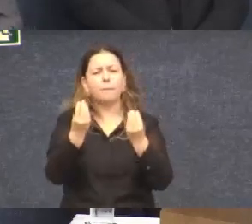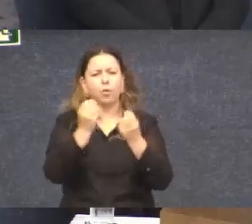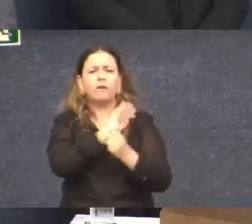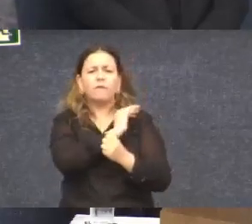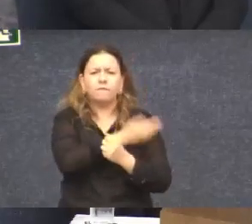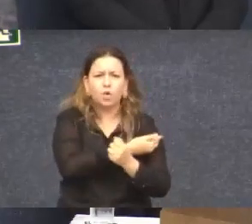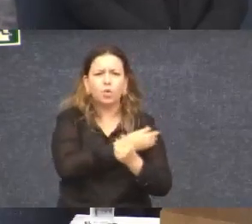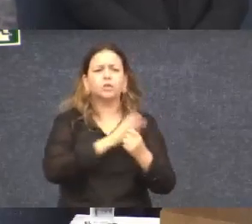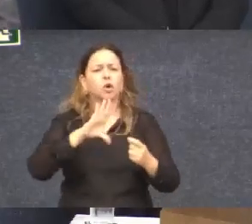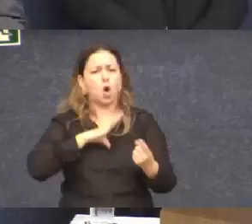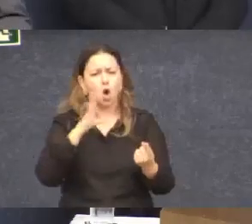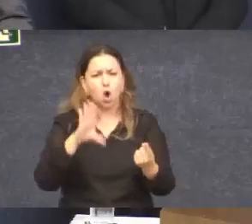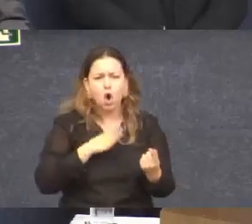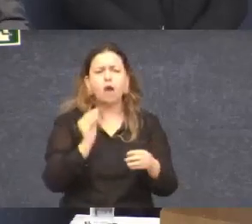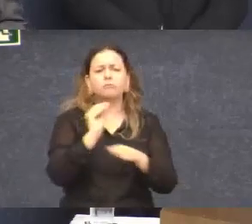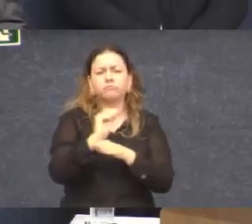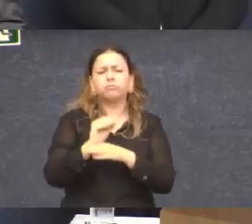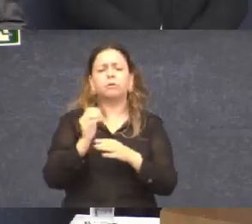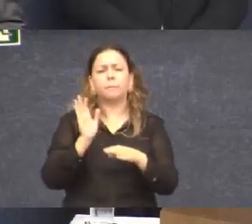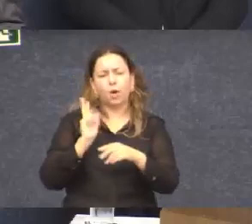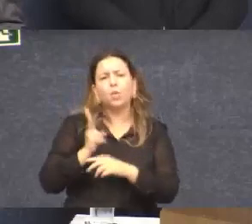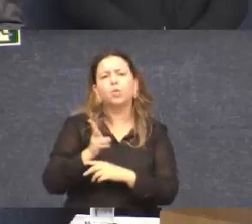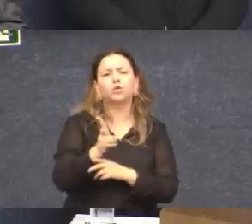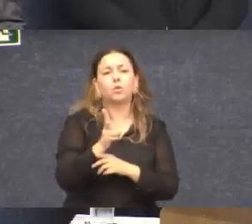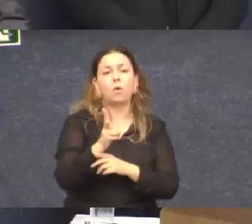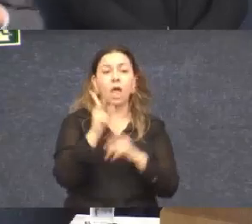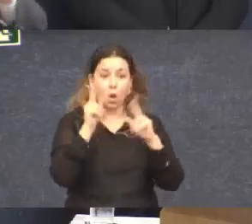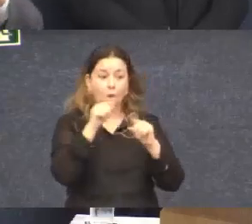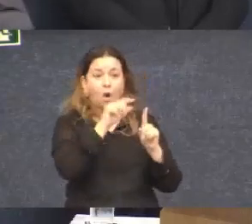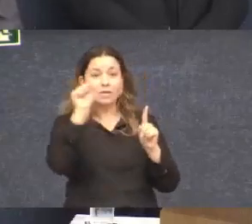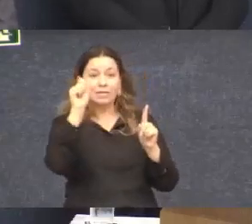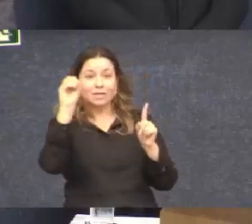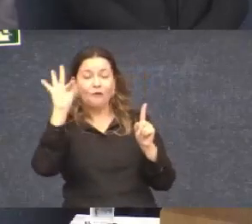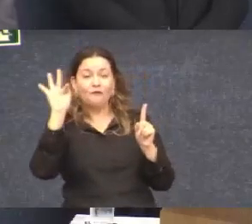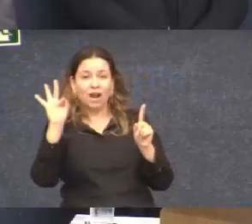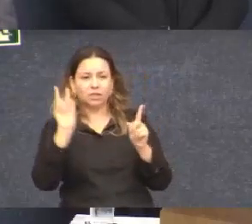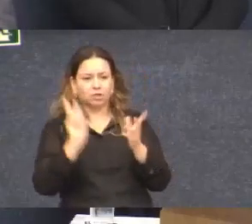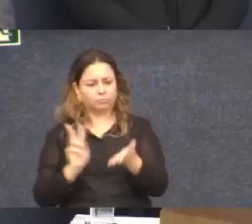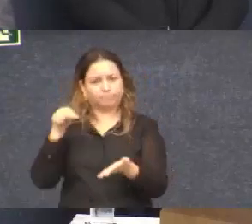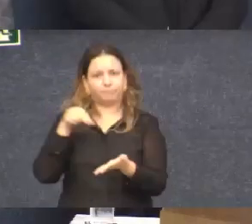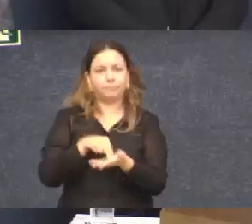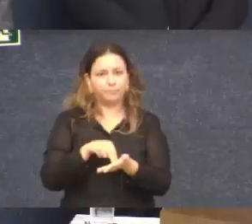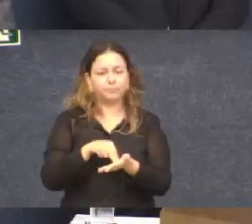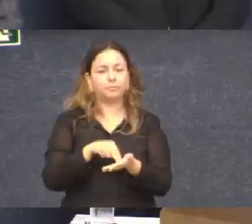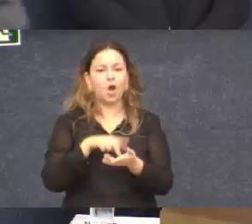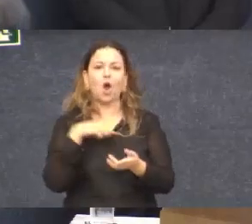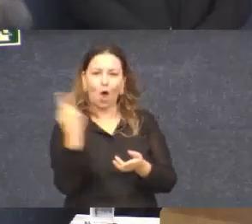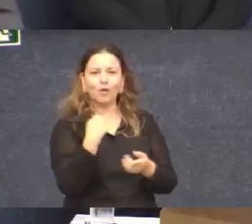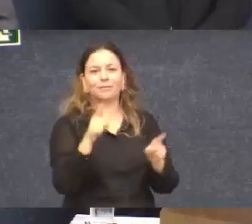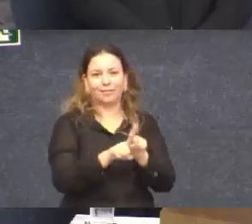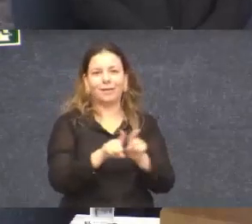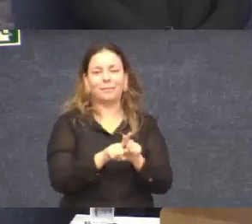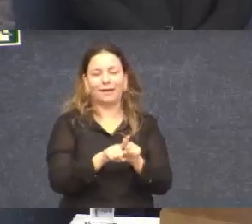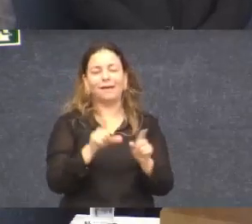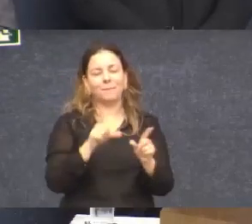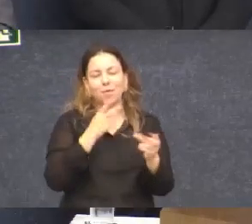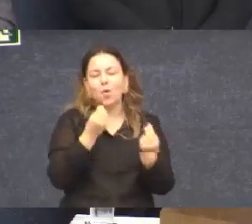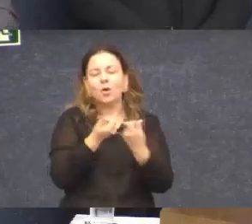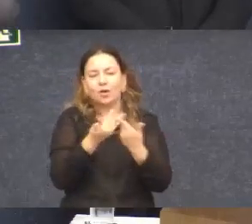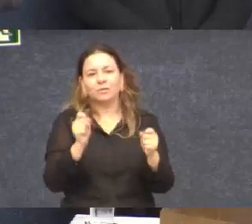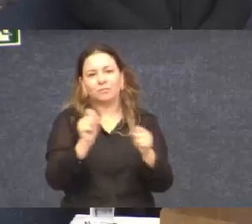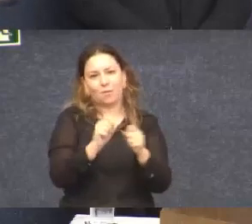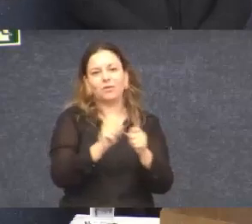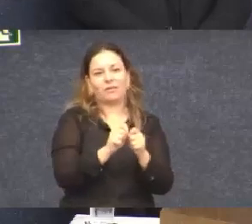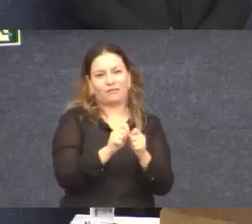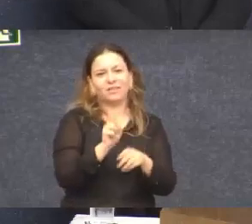para continuar, porque assim como São Francisco deu o pulo da cama, nós também temos muito a fazer, e eu tenho certeza que